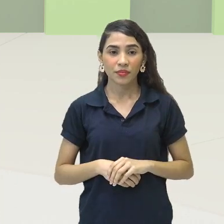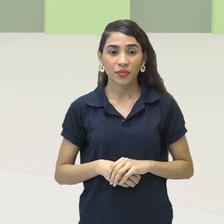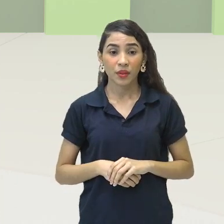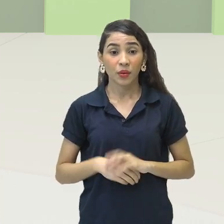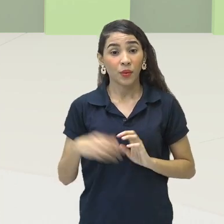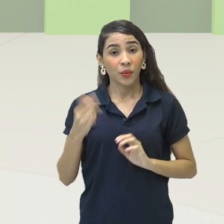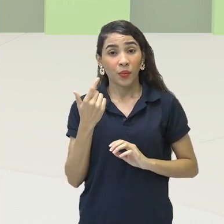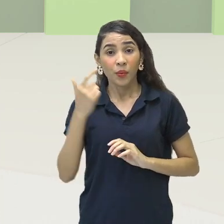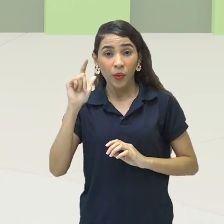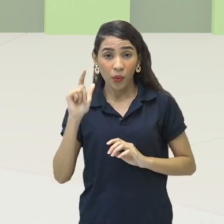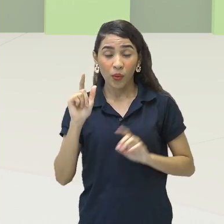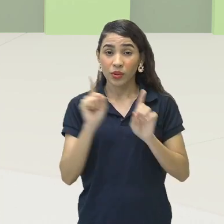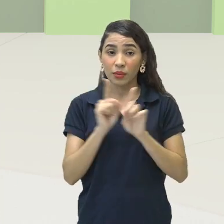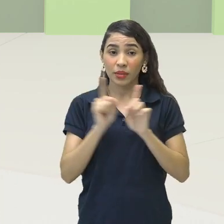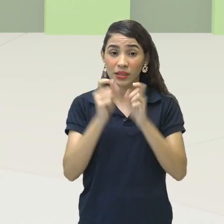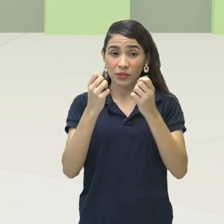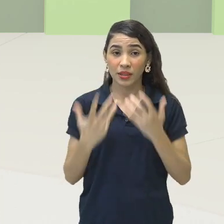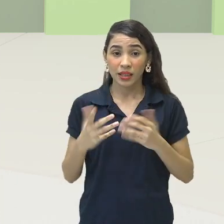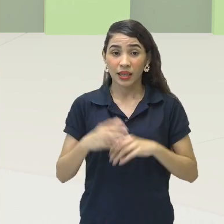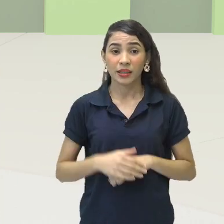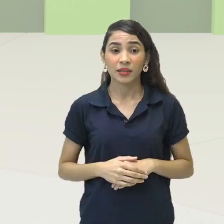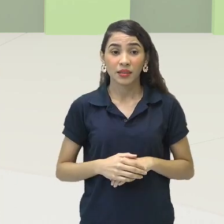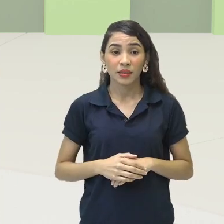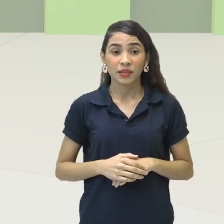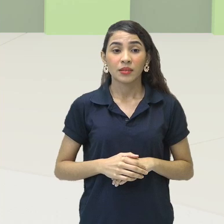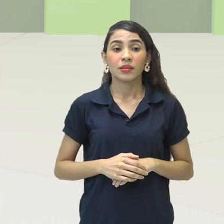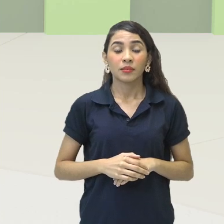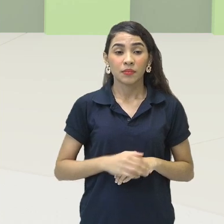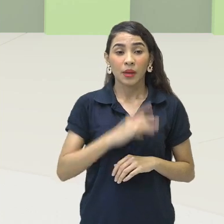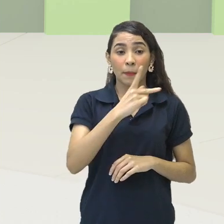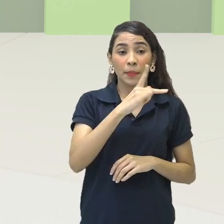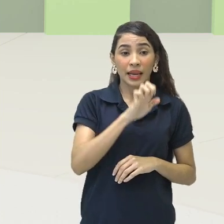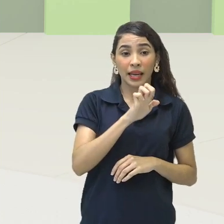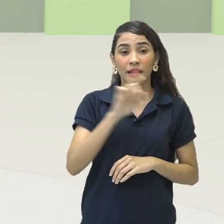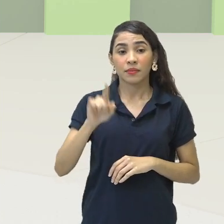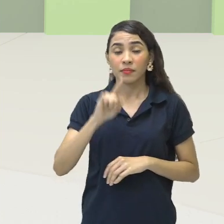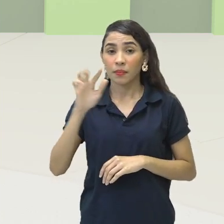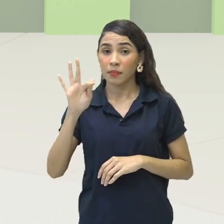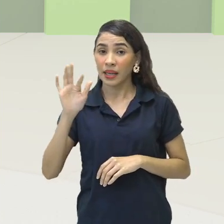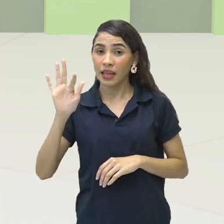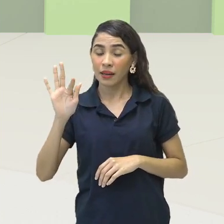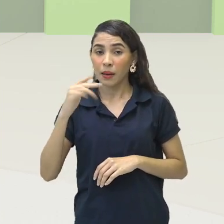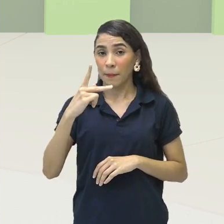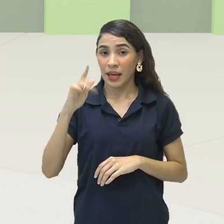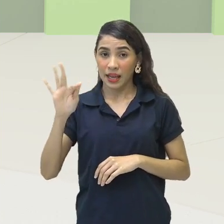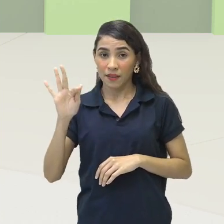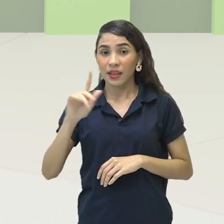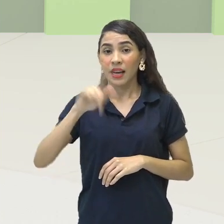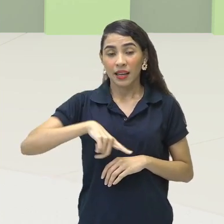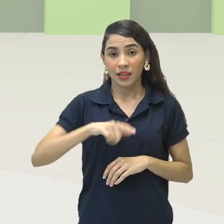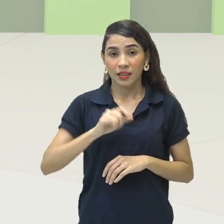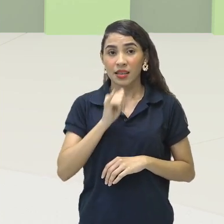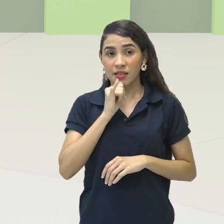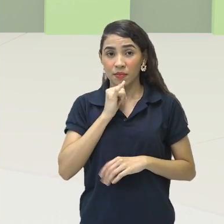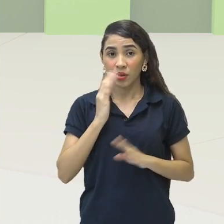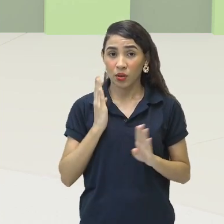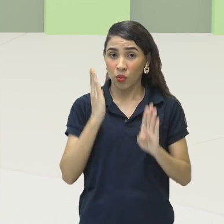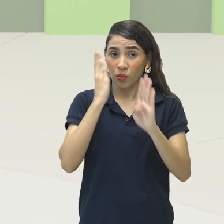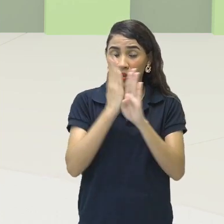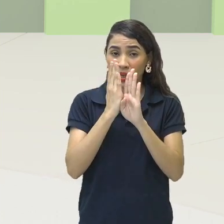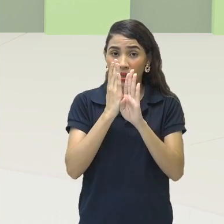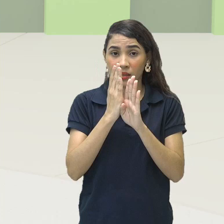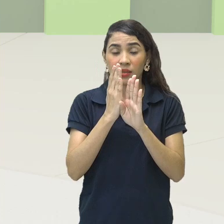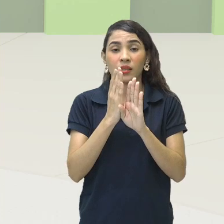Outra coisa que nós podemos falar em relação a ponto de fusão e ponto de ebulição é o fato de podermos encontrar compostos nos